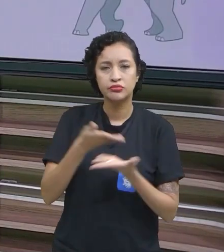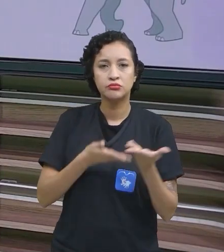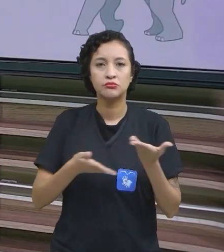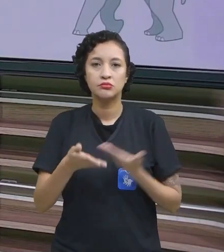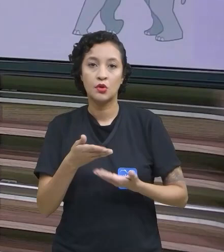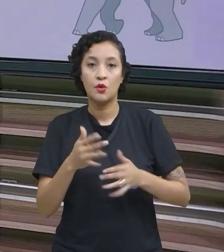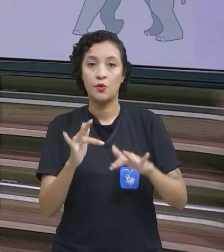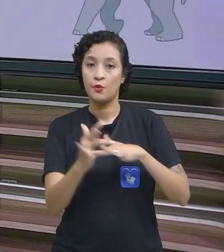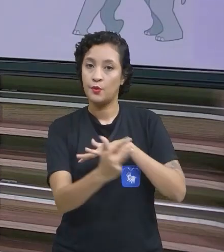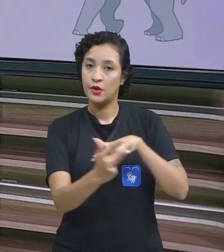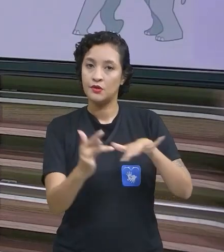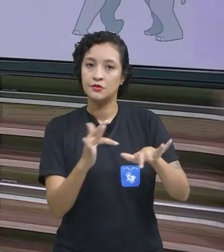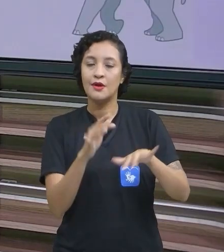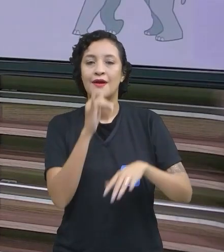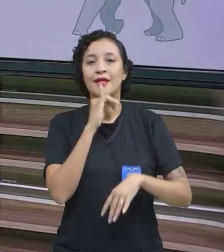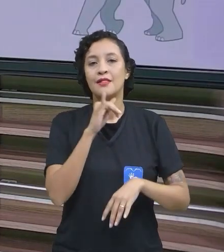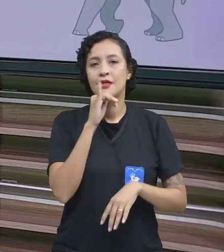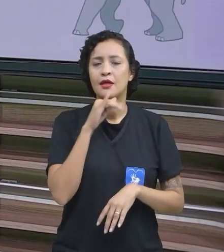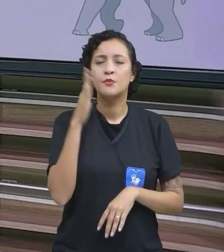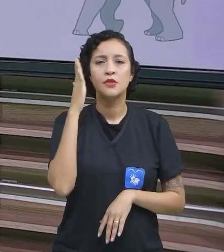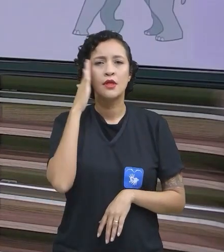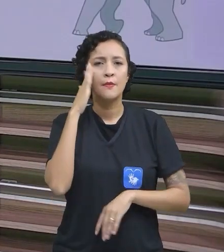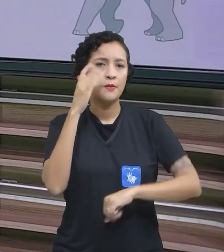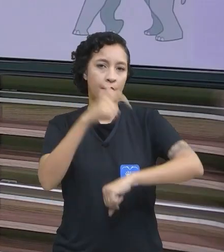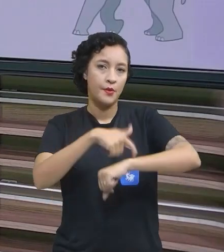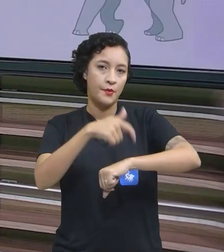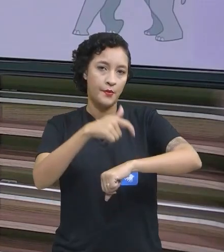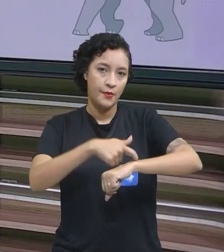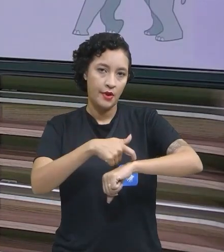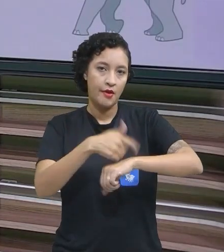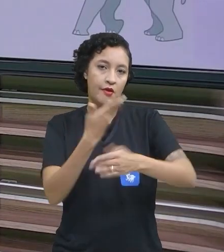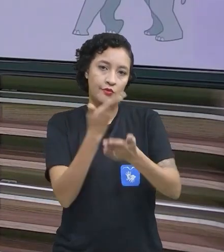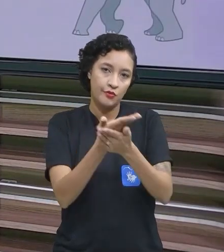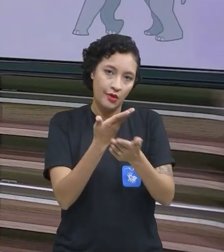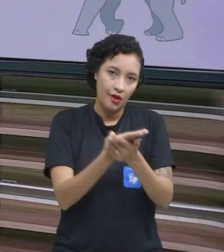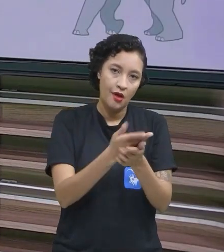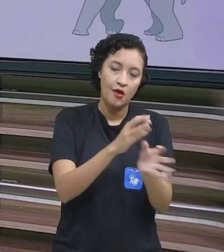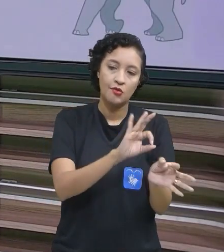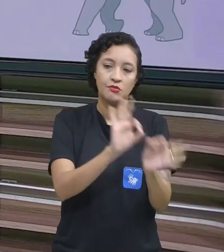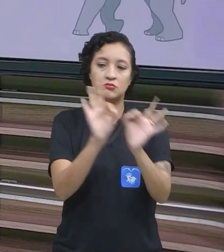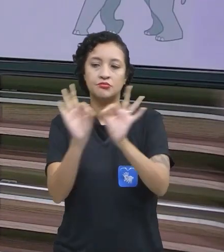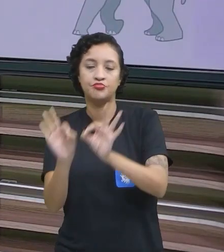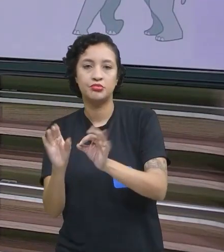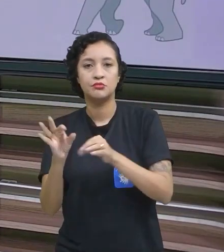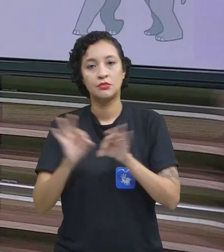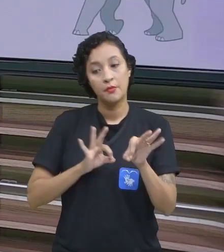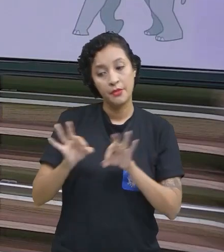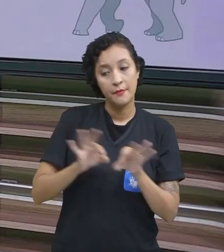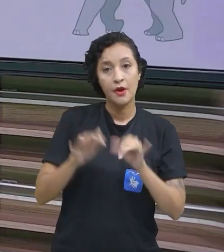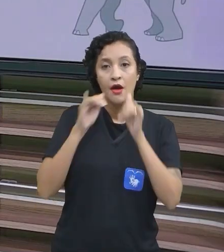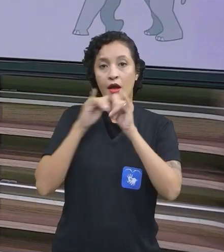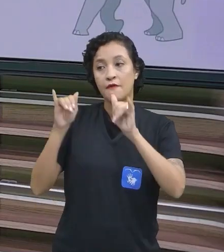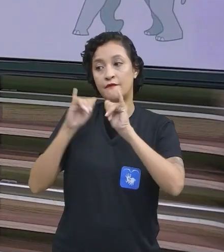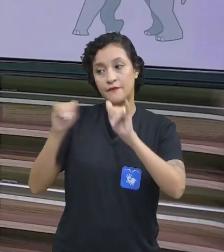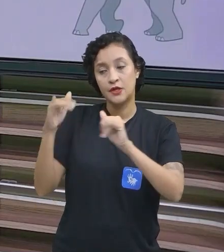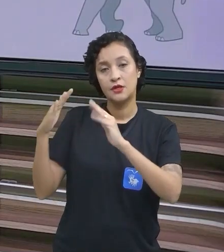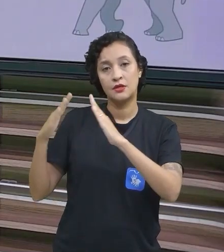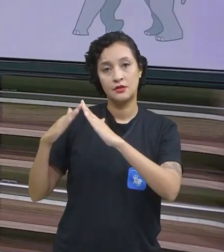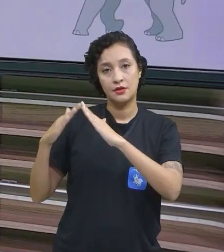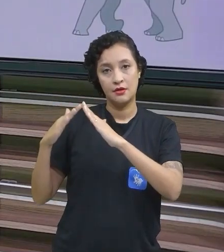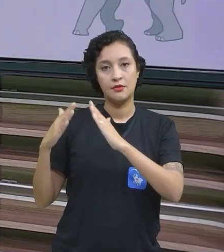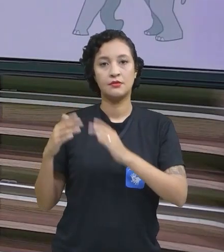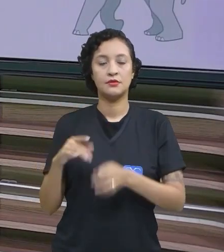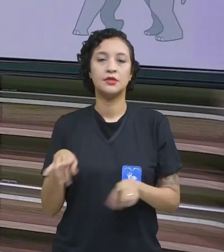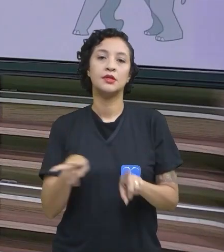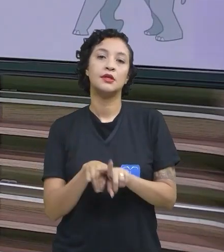redes sociais. Por exemplo, você pode saber os horários, o horário que a aula vai passar, e você pode se preparar melhor, avisar todo mundo da casa. E você também